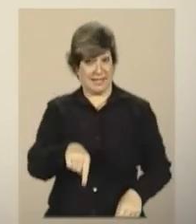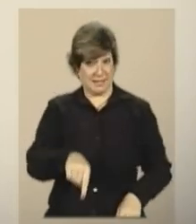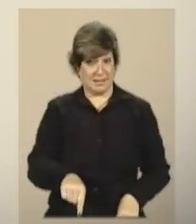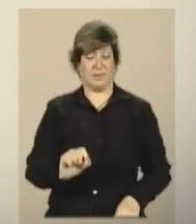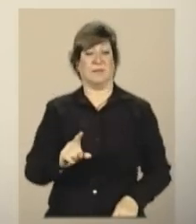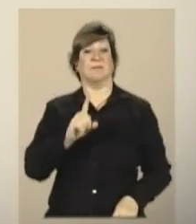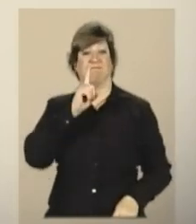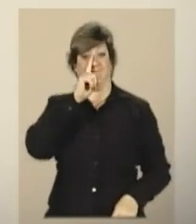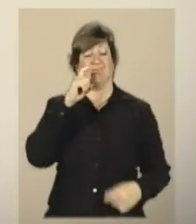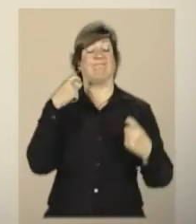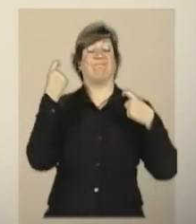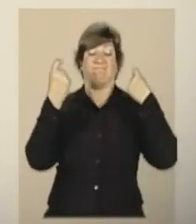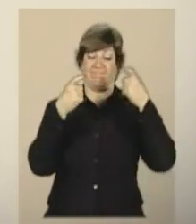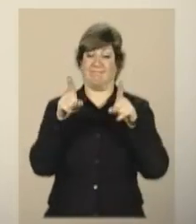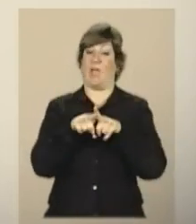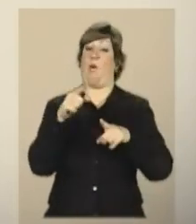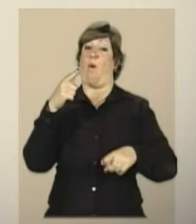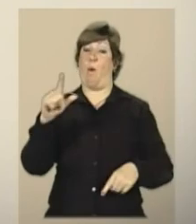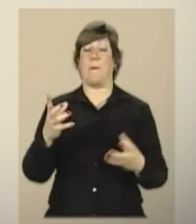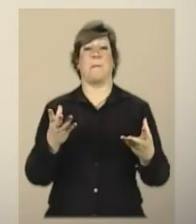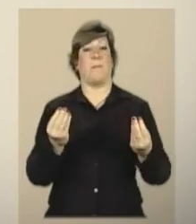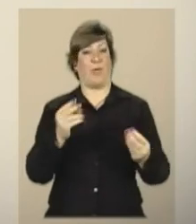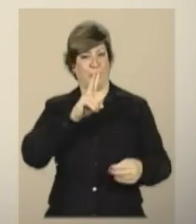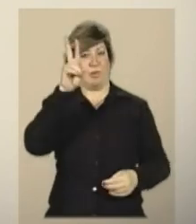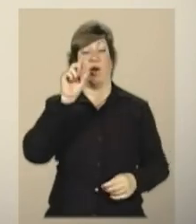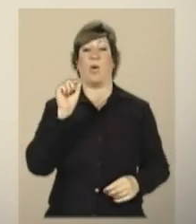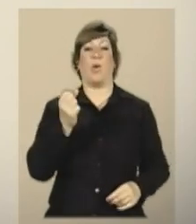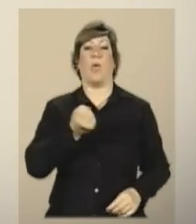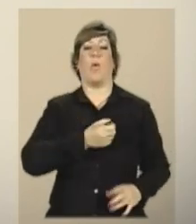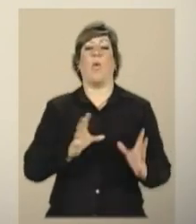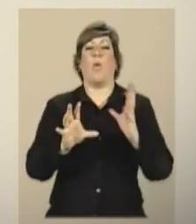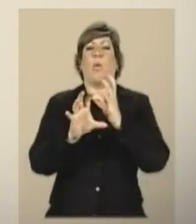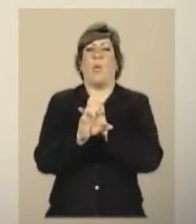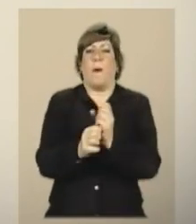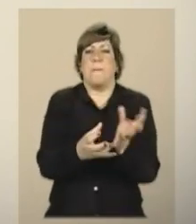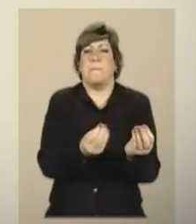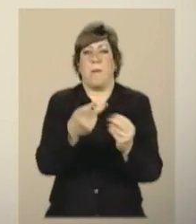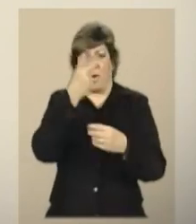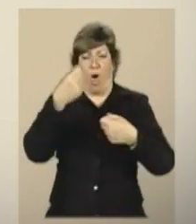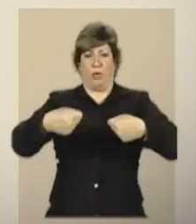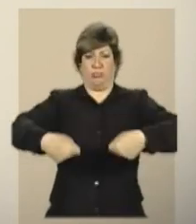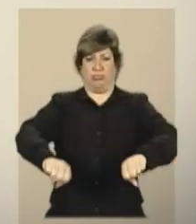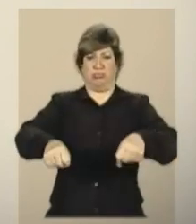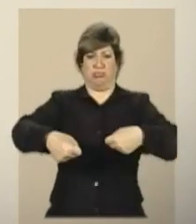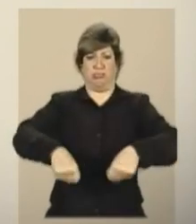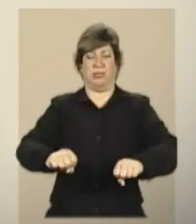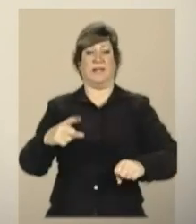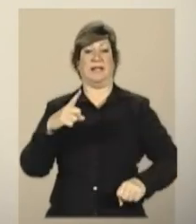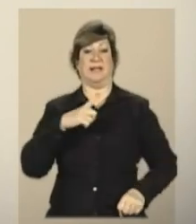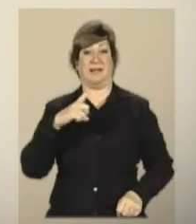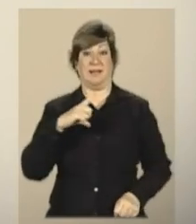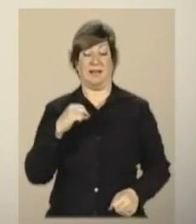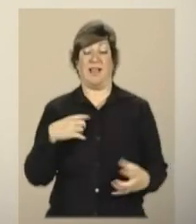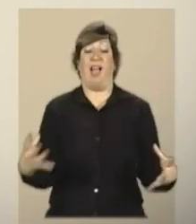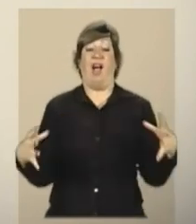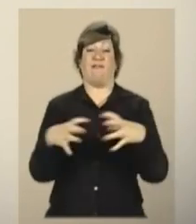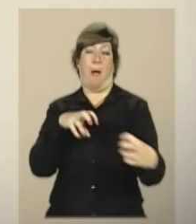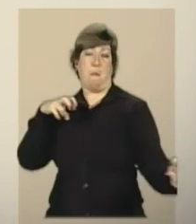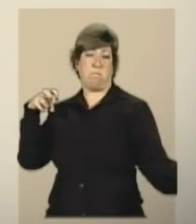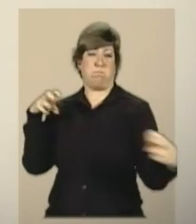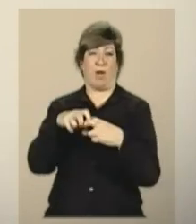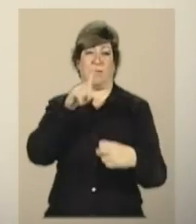acaba gerando uma outra preocupação muito grande que é um número expressivo de motociclistas envolvidos